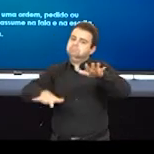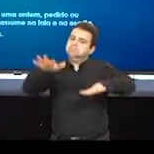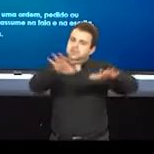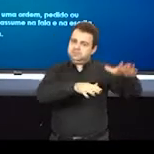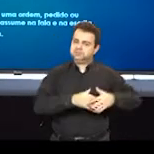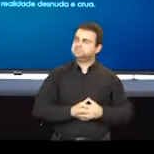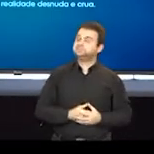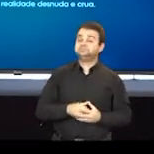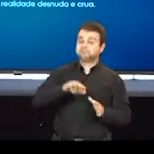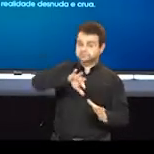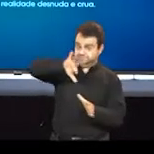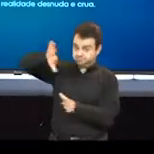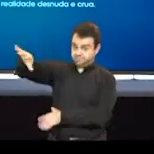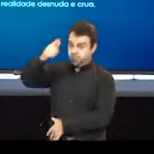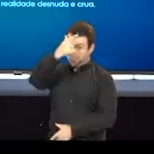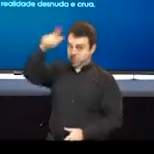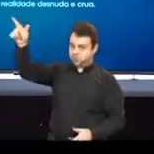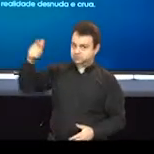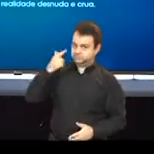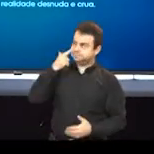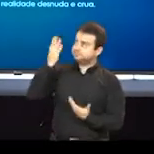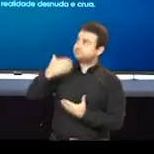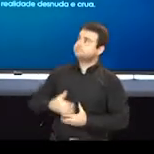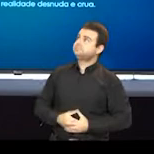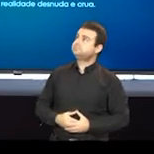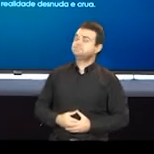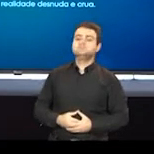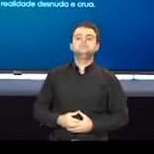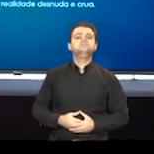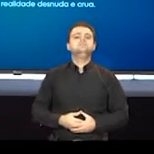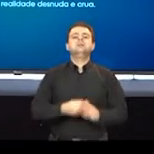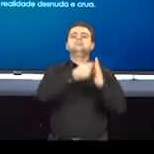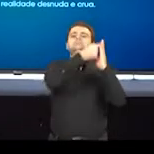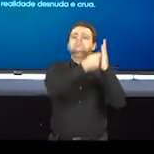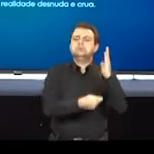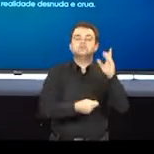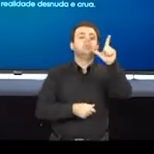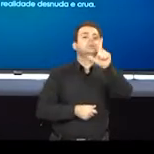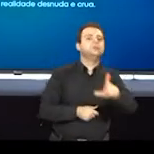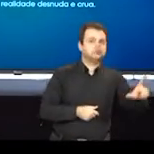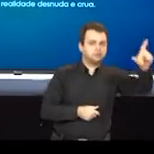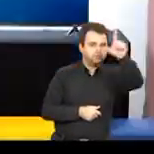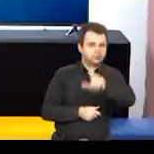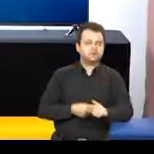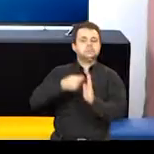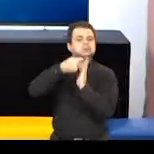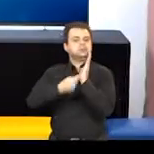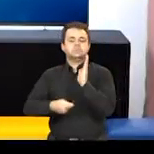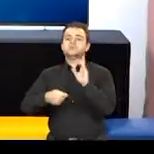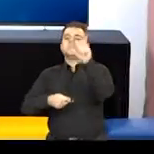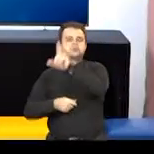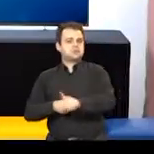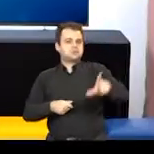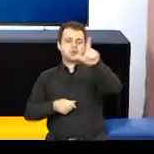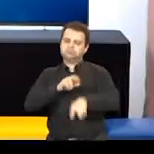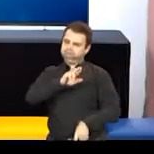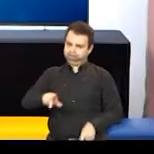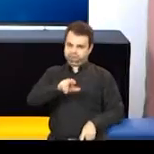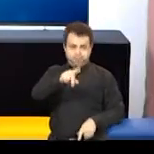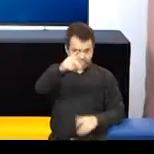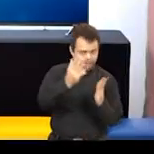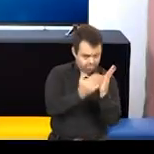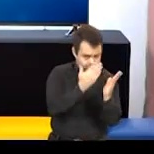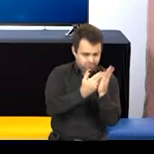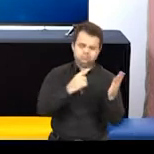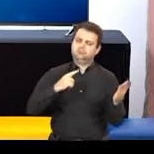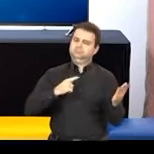próximo assunto. A gente vai falar agora sobre texto literário e texto não literário. Esse assunto está na apostila de vocês